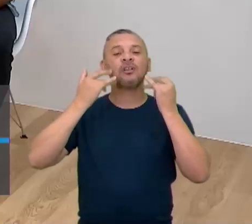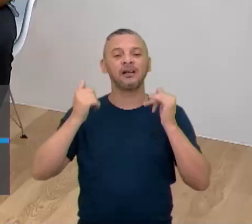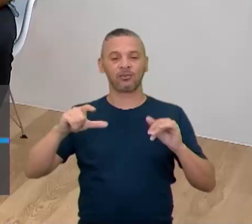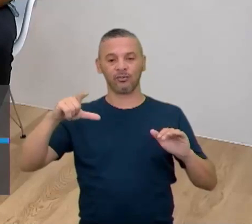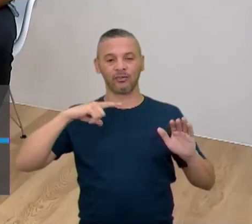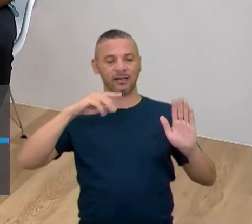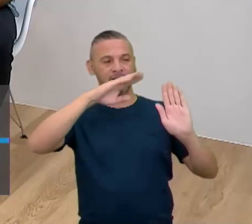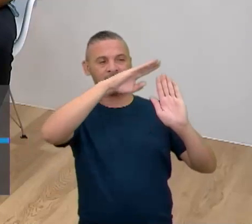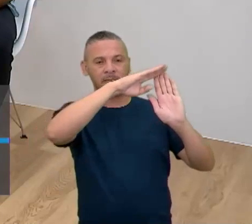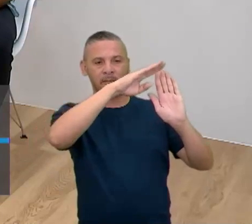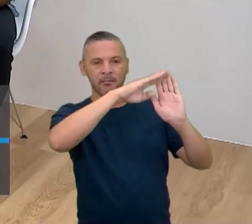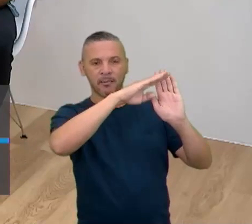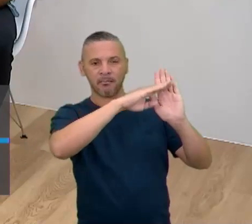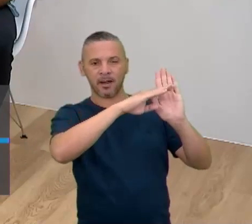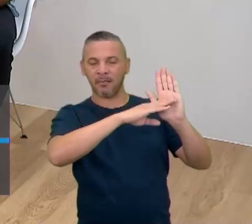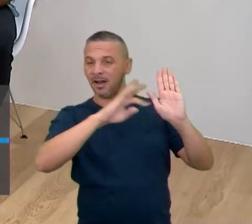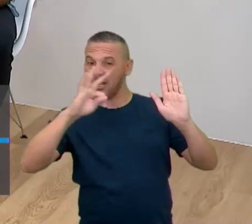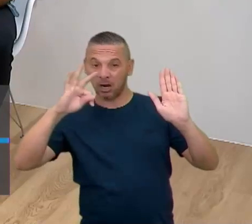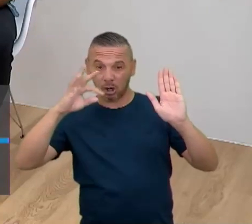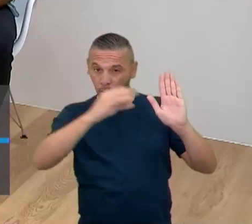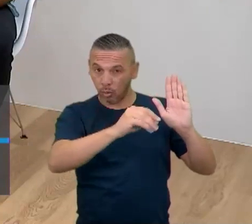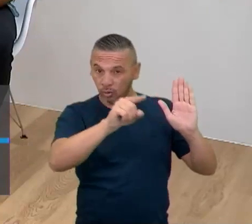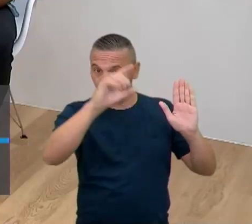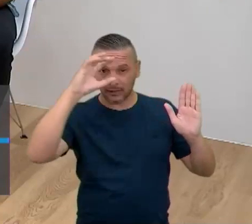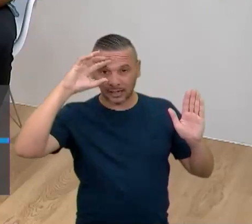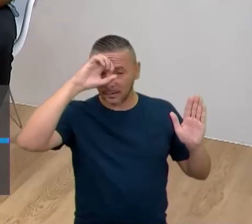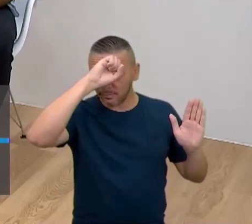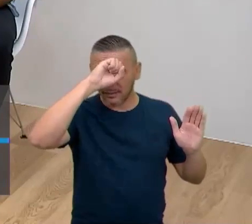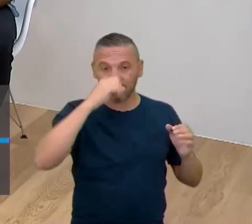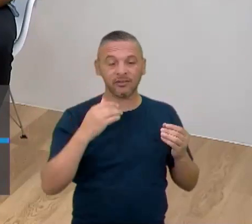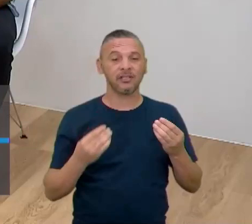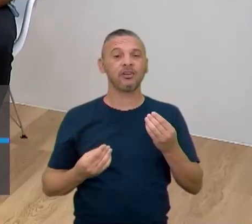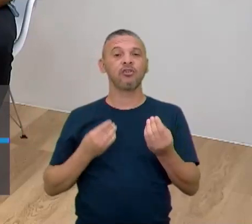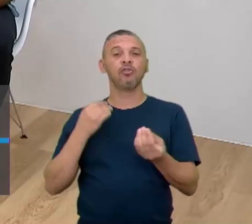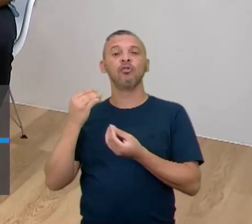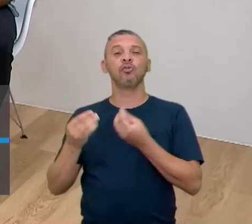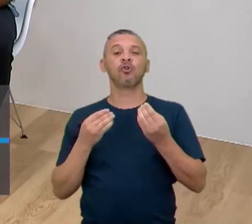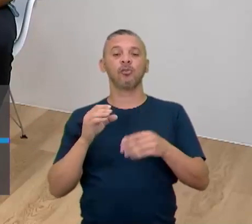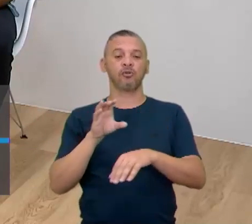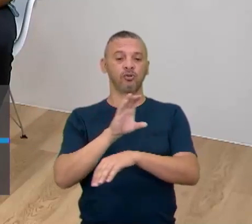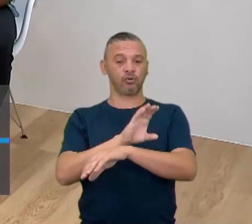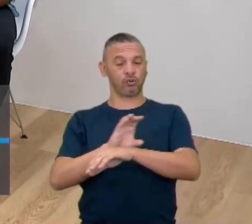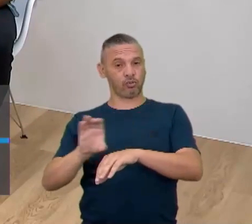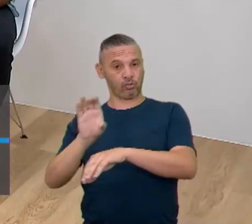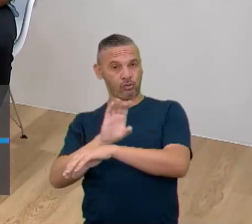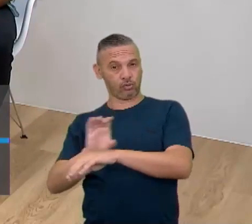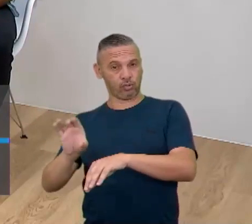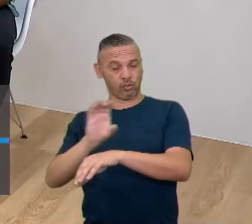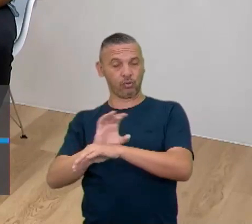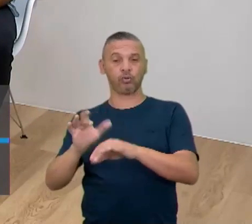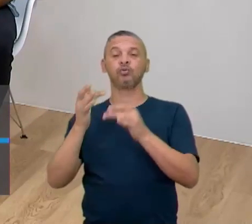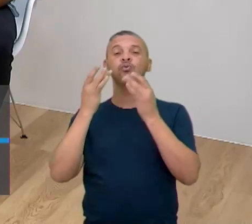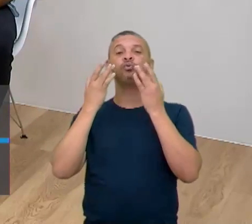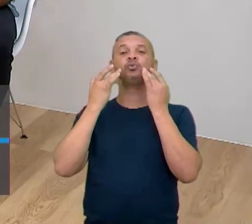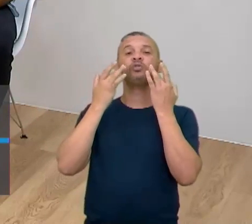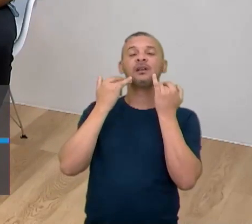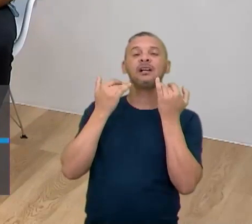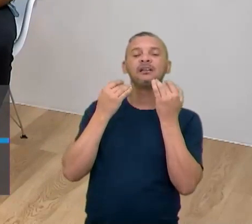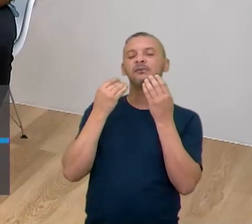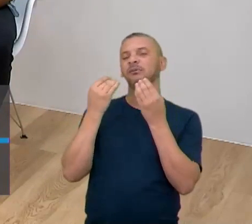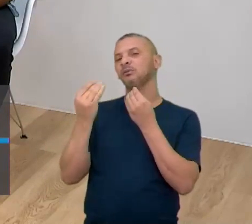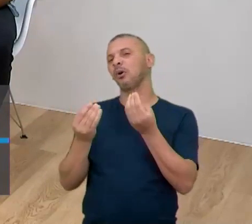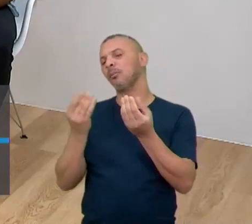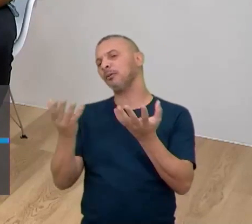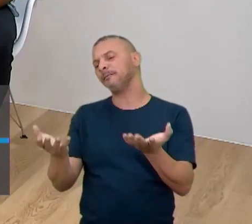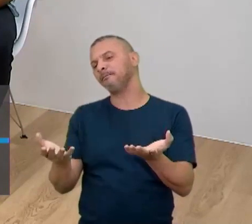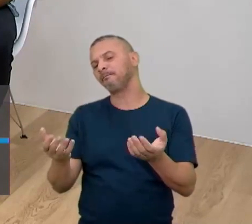todos esses quesitos, vamos assim dizer? Como que funciona o curso em si para você ser um licenciado e